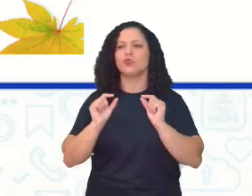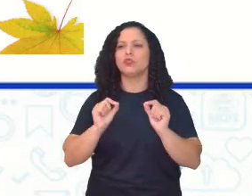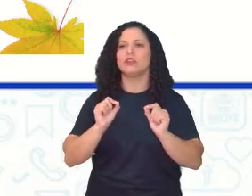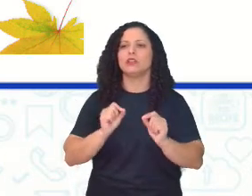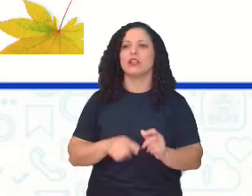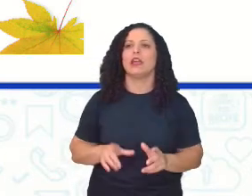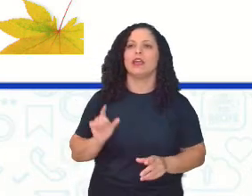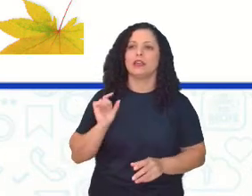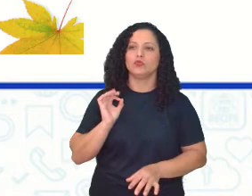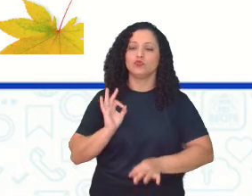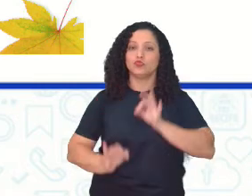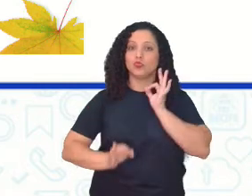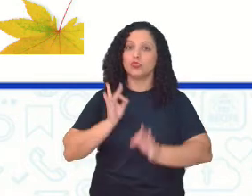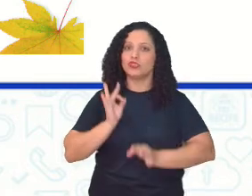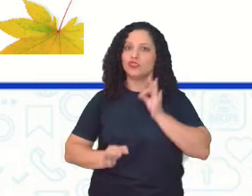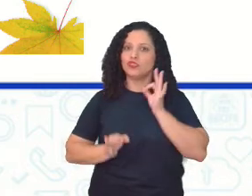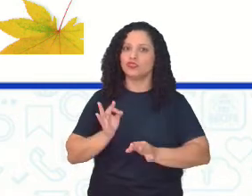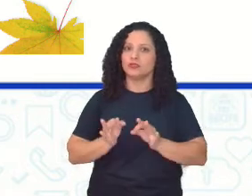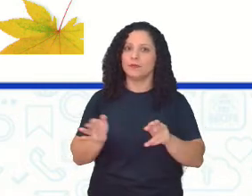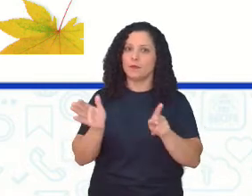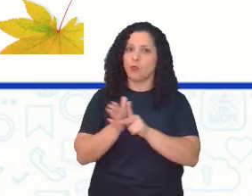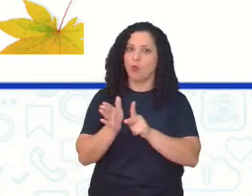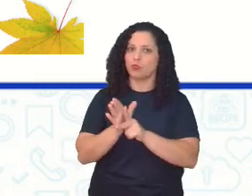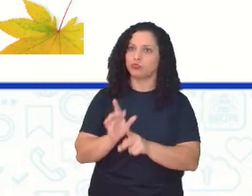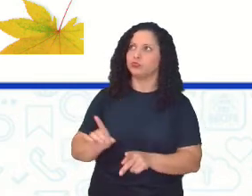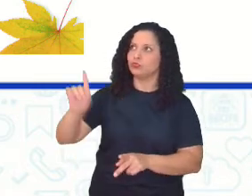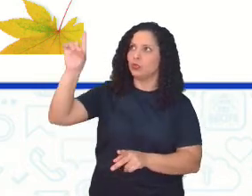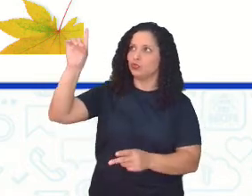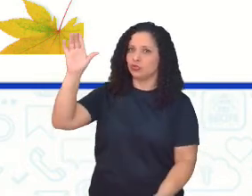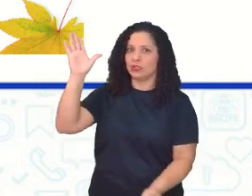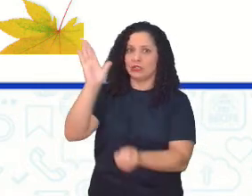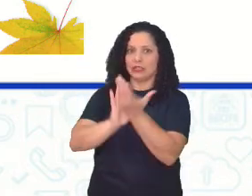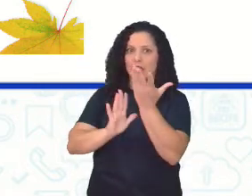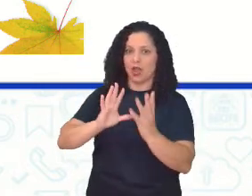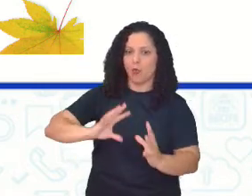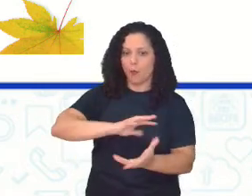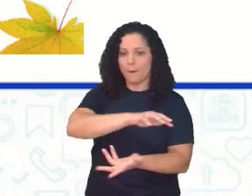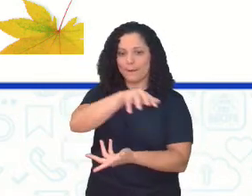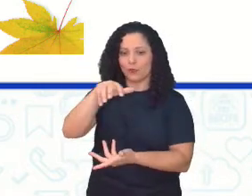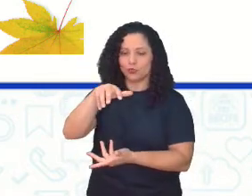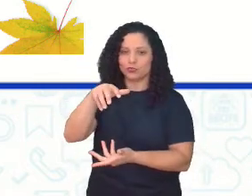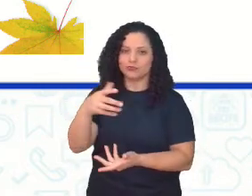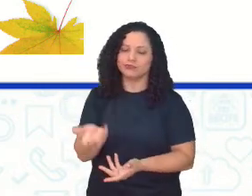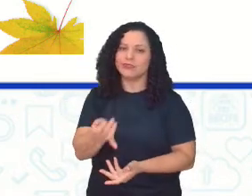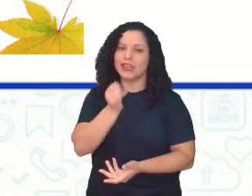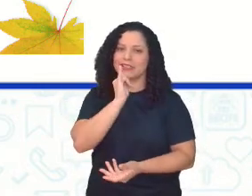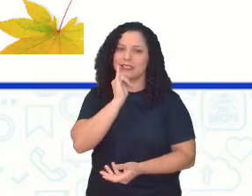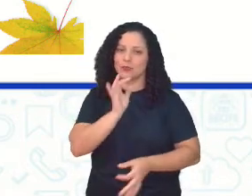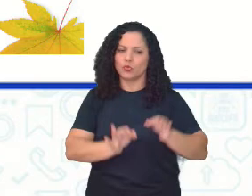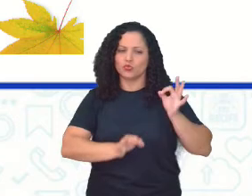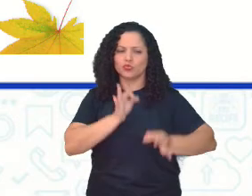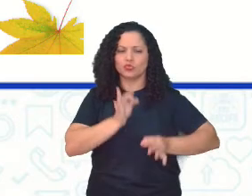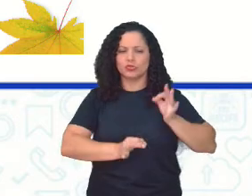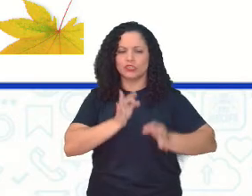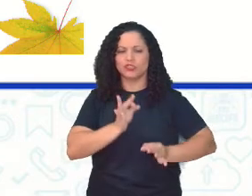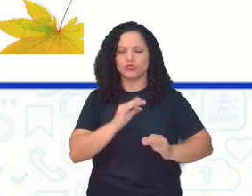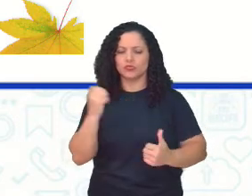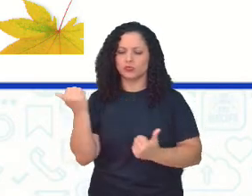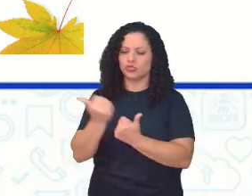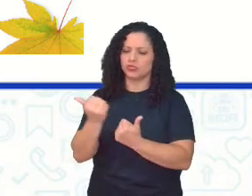Universo. Não é? Magistrado, sinônimo de juiz. Então, eu poderia trocar, por exemplo, juiz por